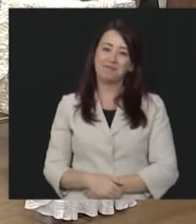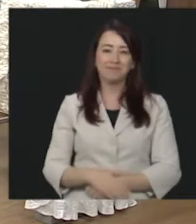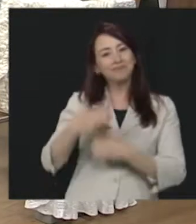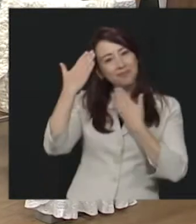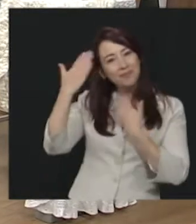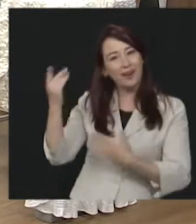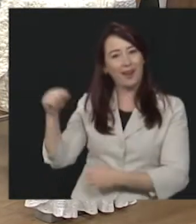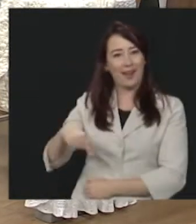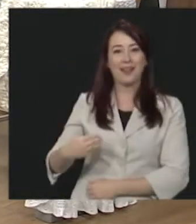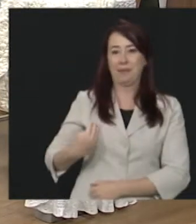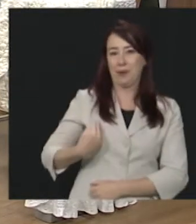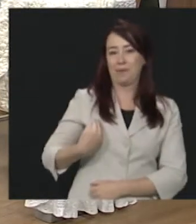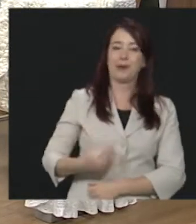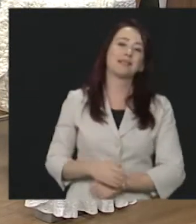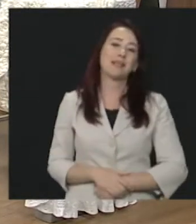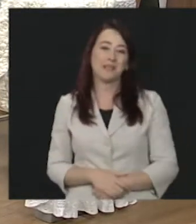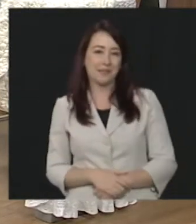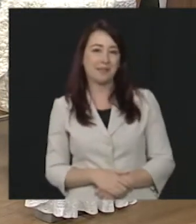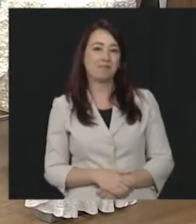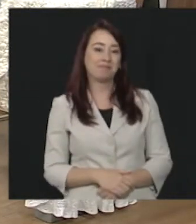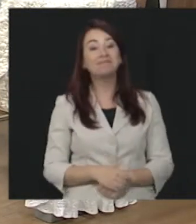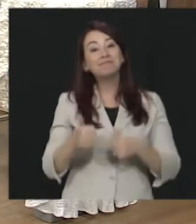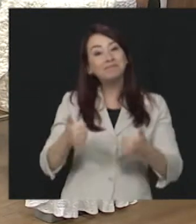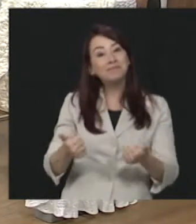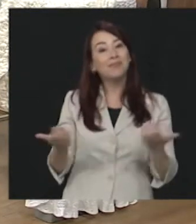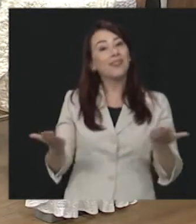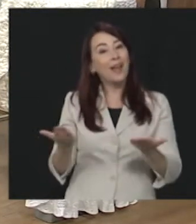presença. Gente, vamos começar então